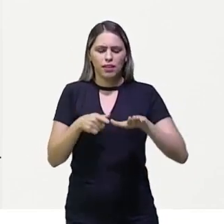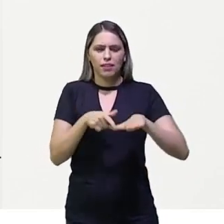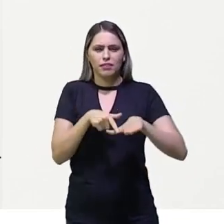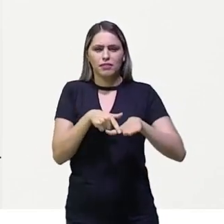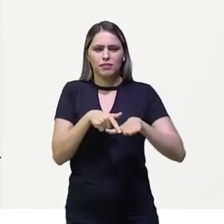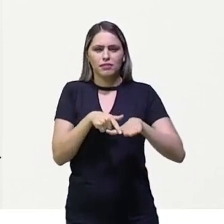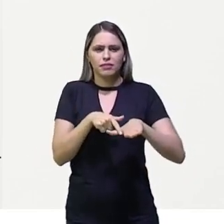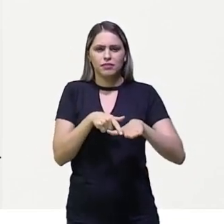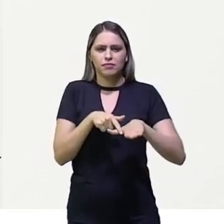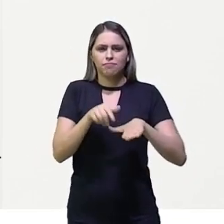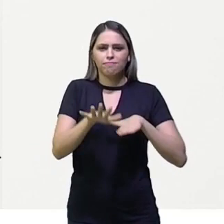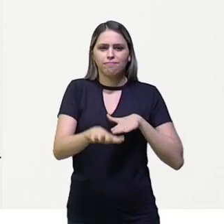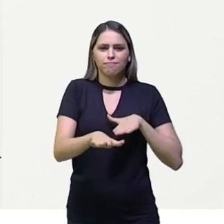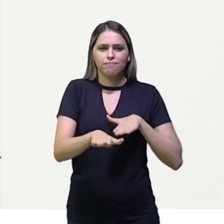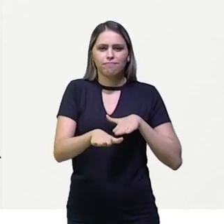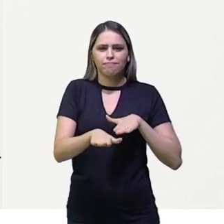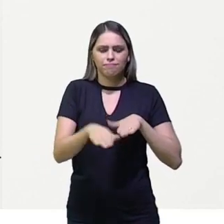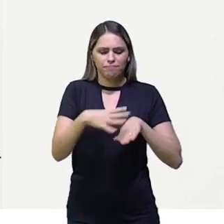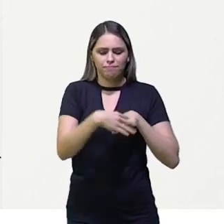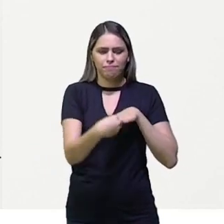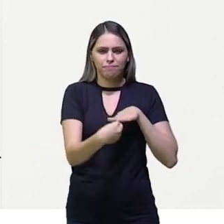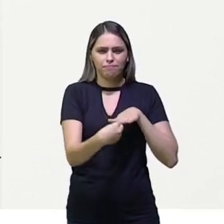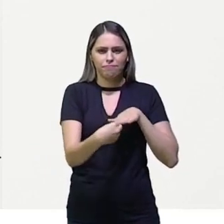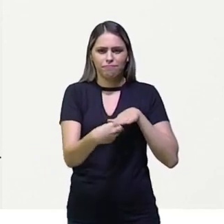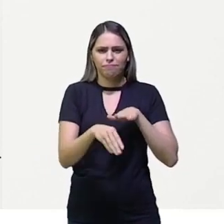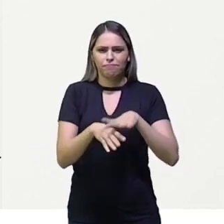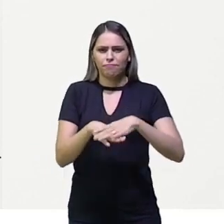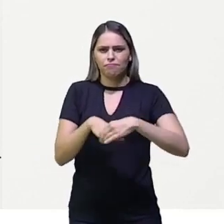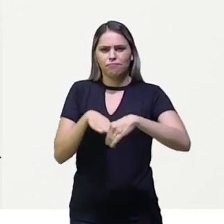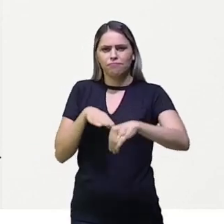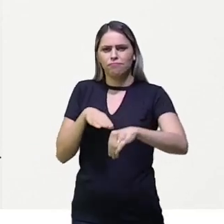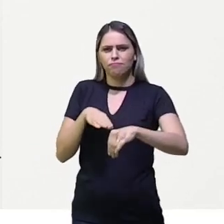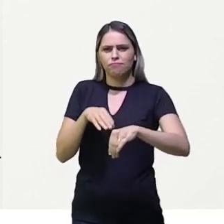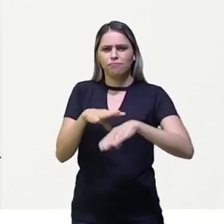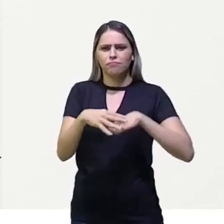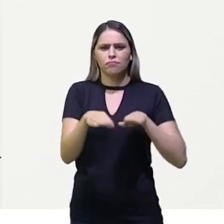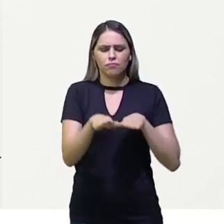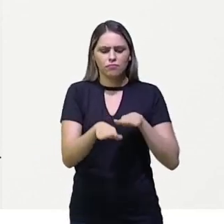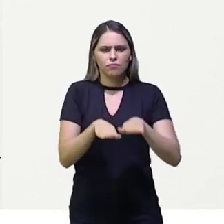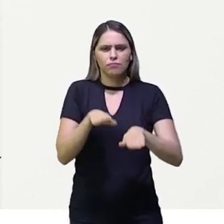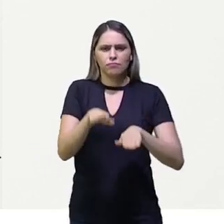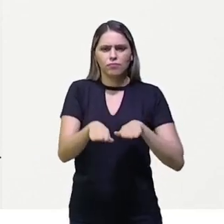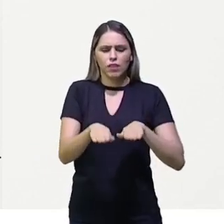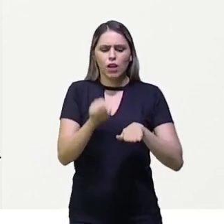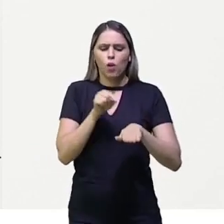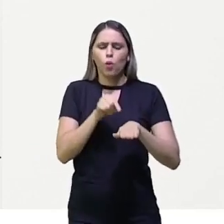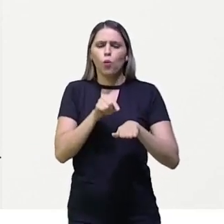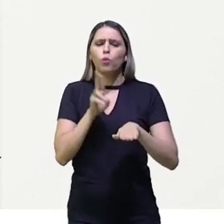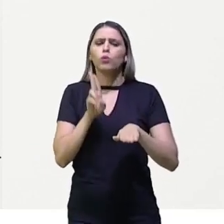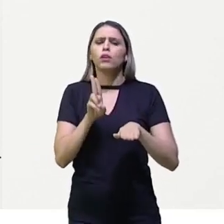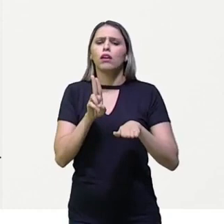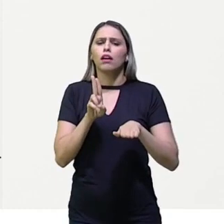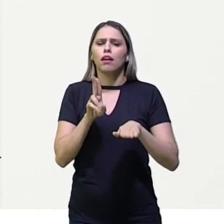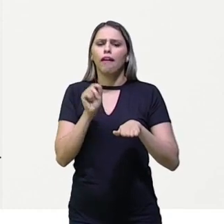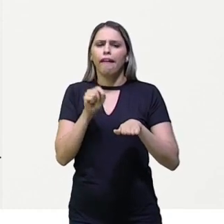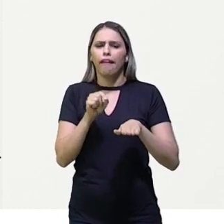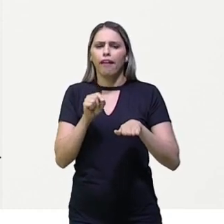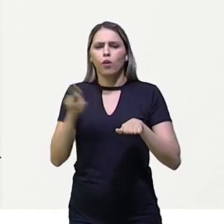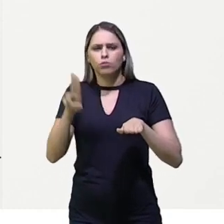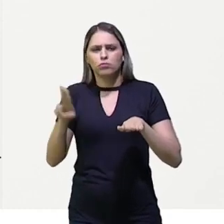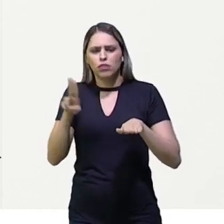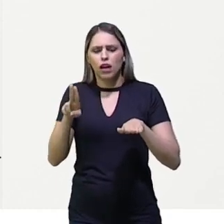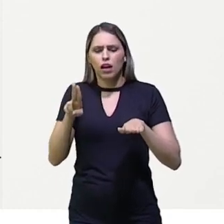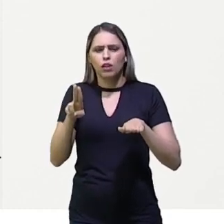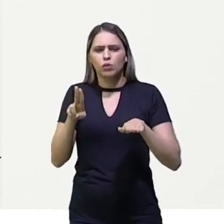os passos, medida convencional ou não convencional? Medida não convencional.